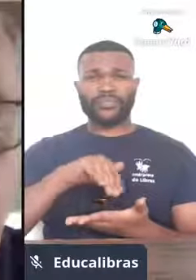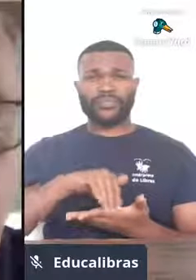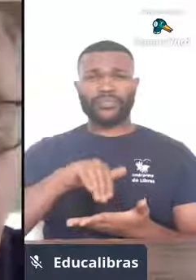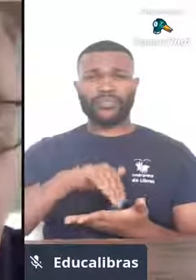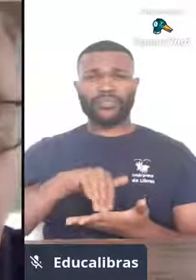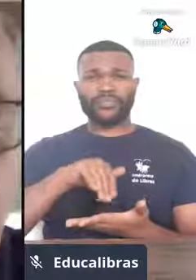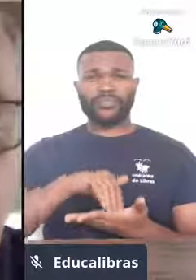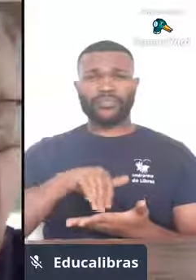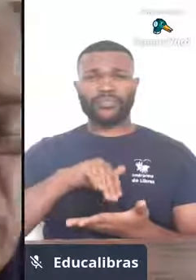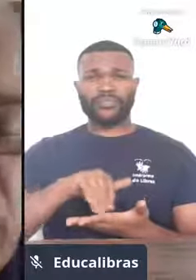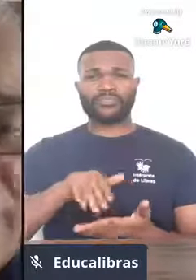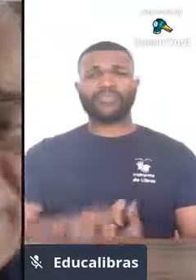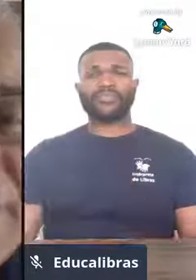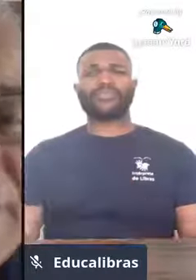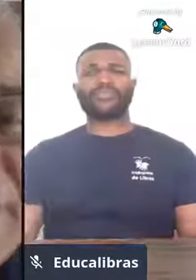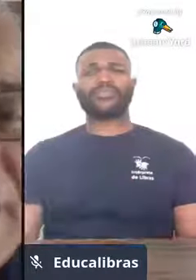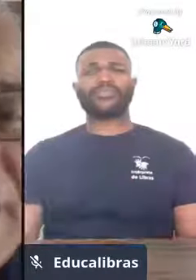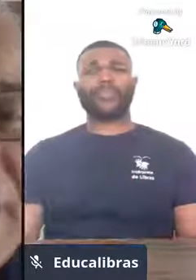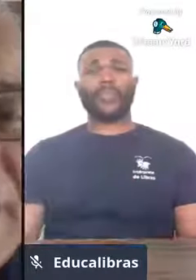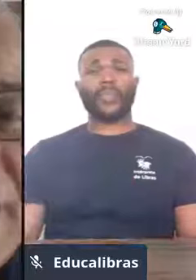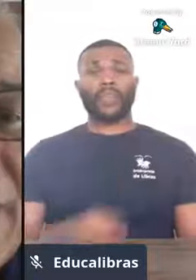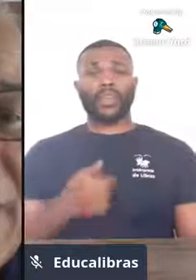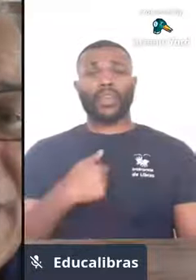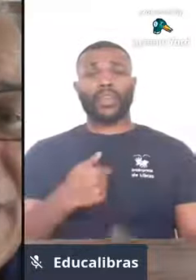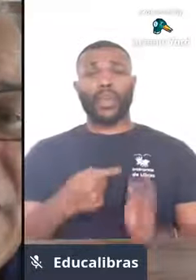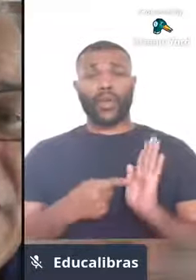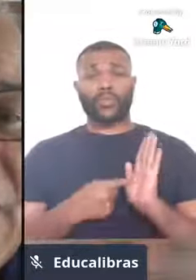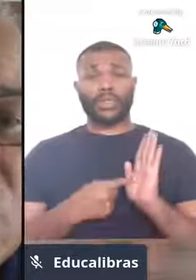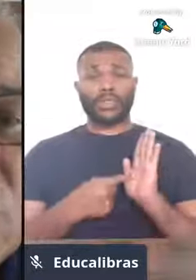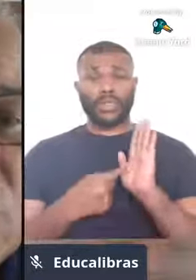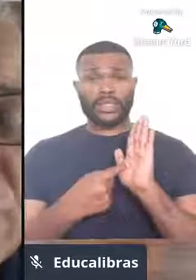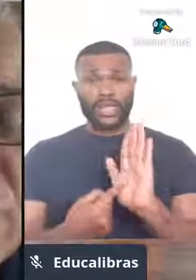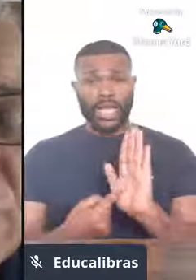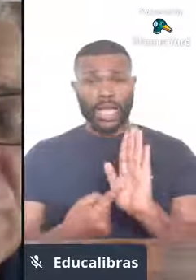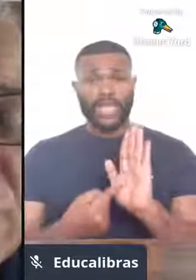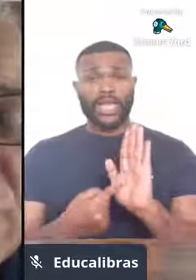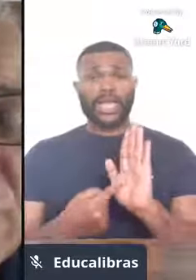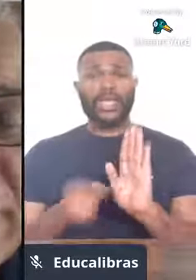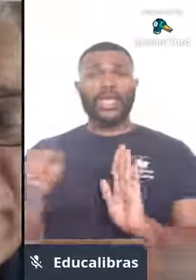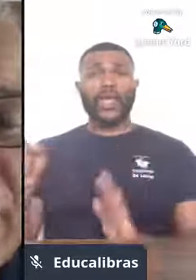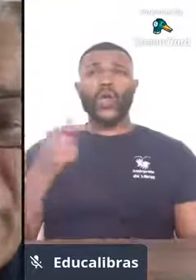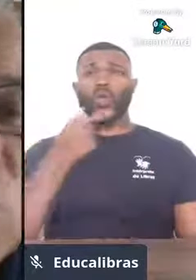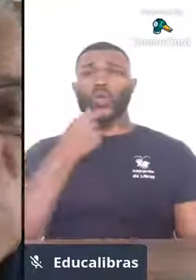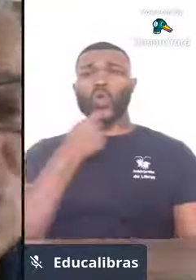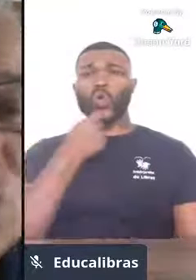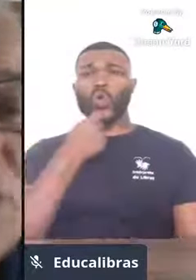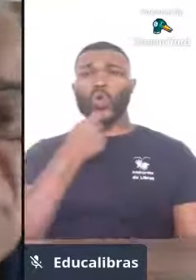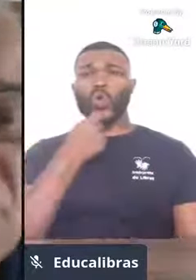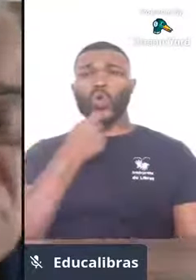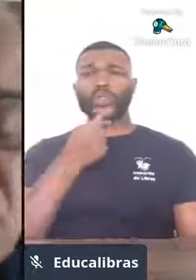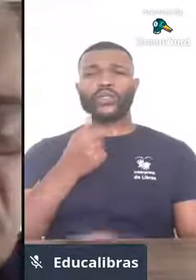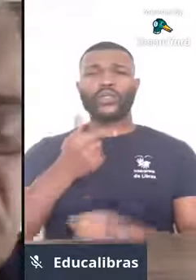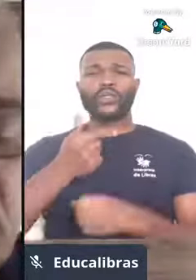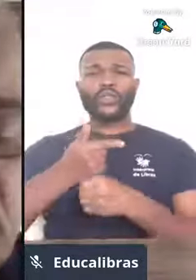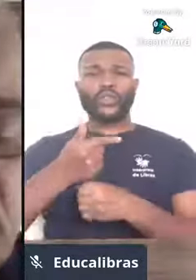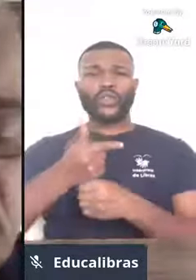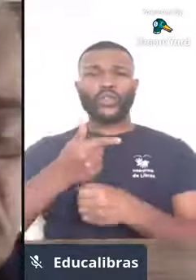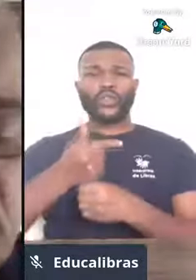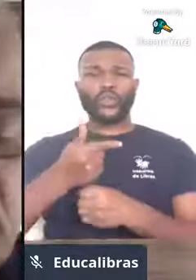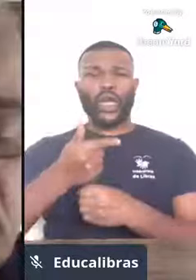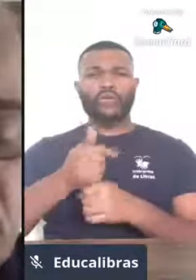Que contei isso para o secretário, o chefe de campanha do